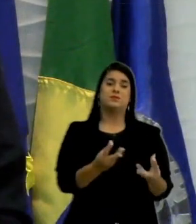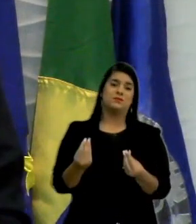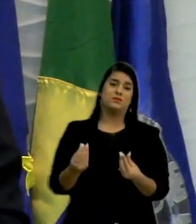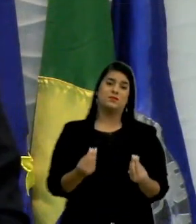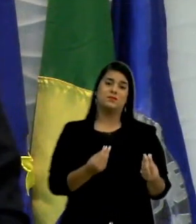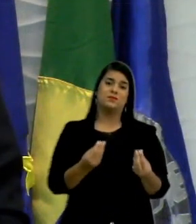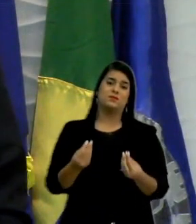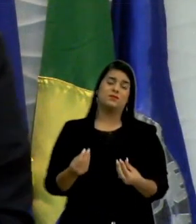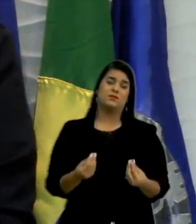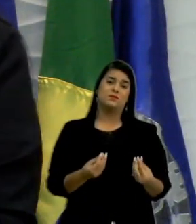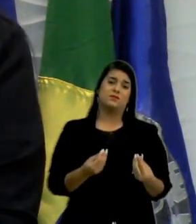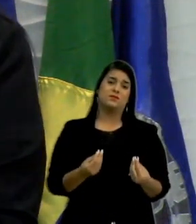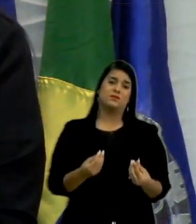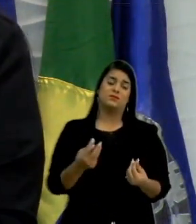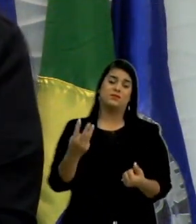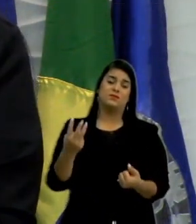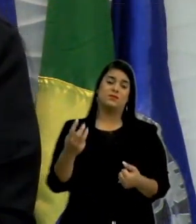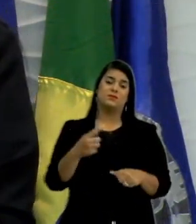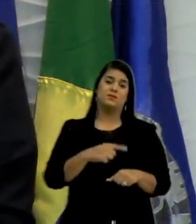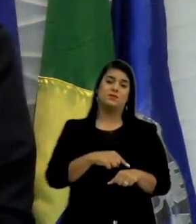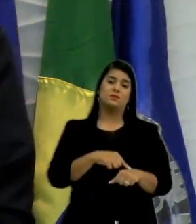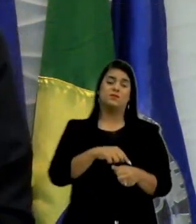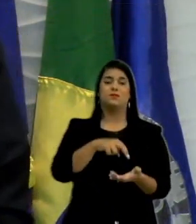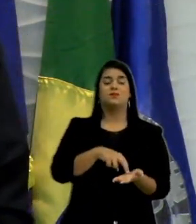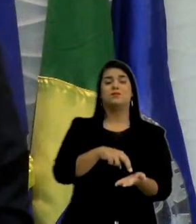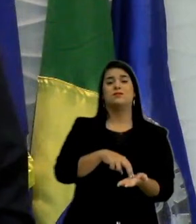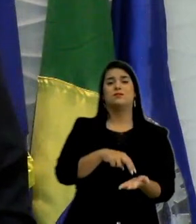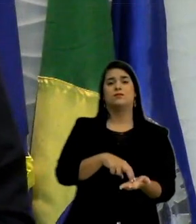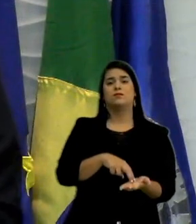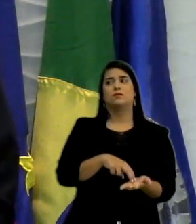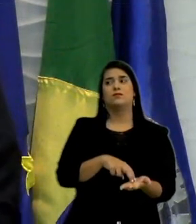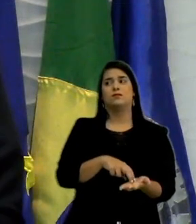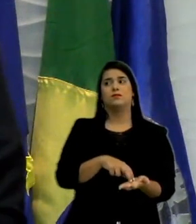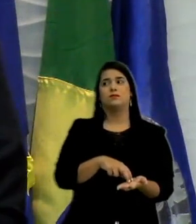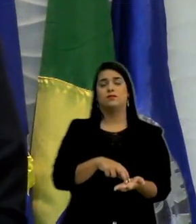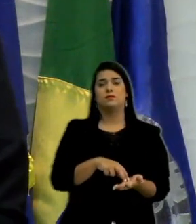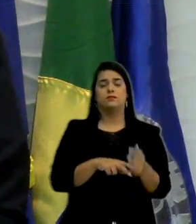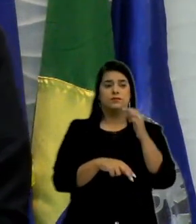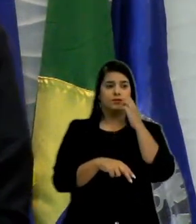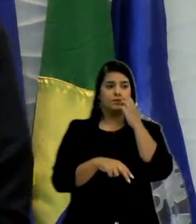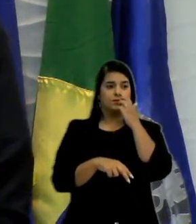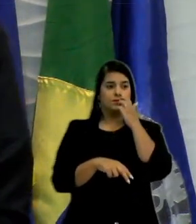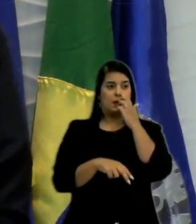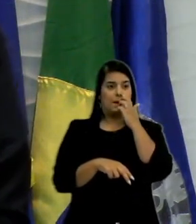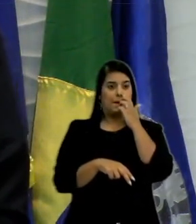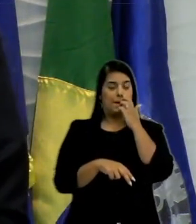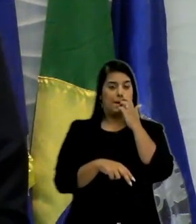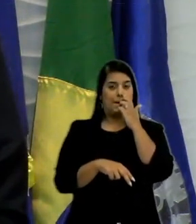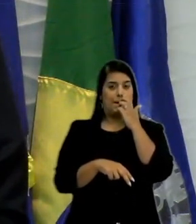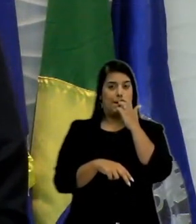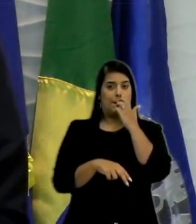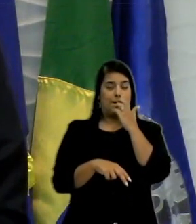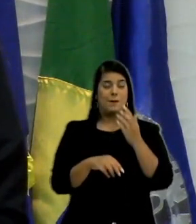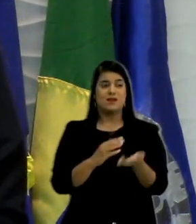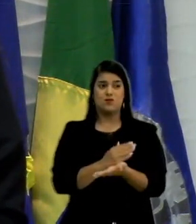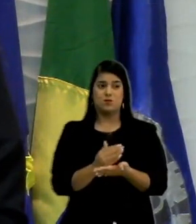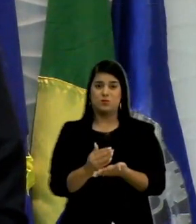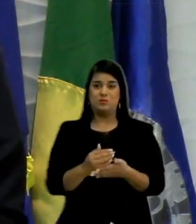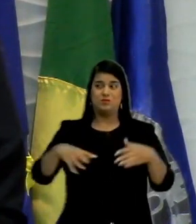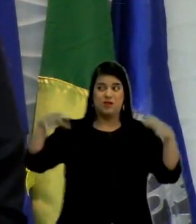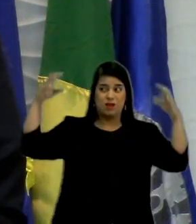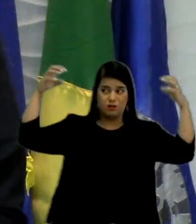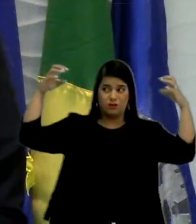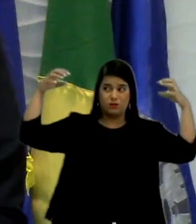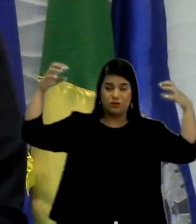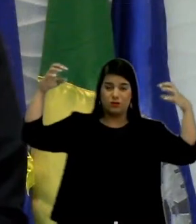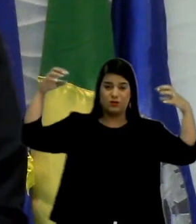lá de 3 horas da manhã. E se for possível, como vai começar o inverno, o senhor colocasse um vigia lá para que